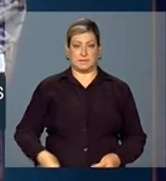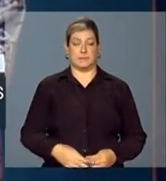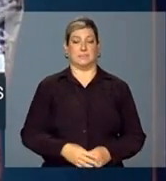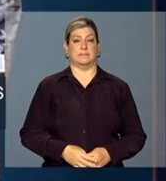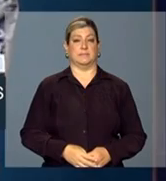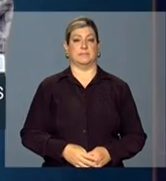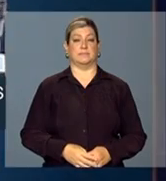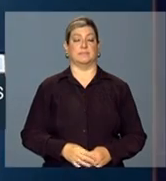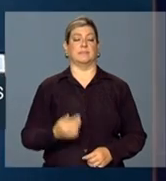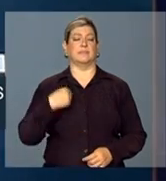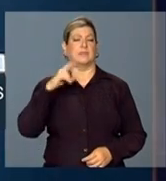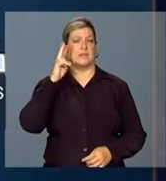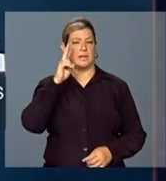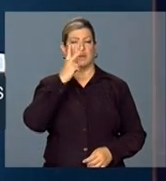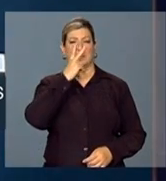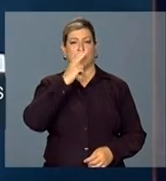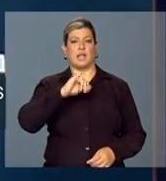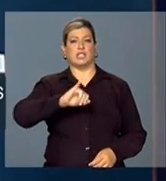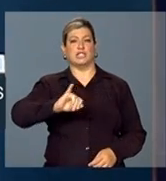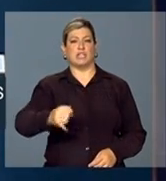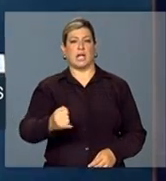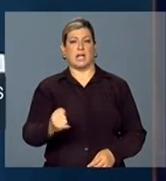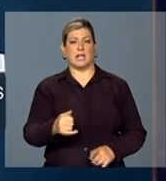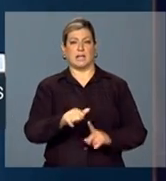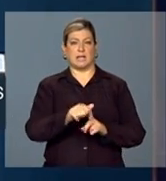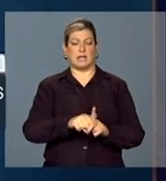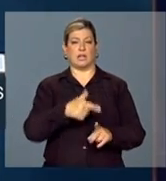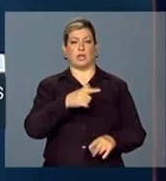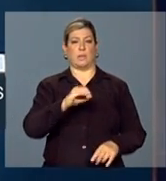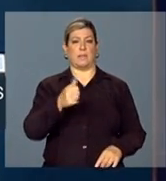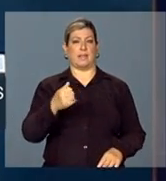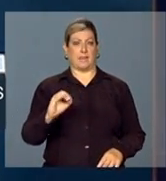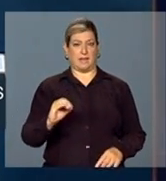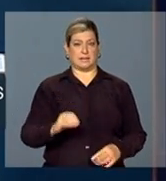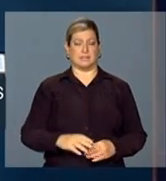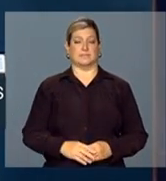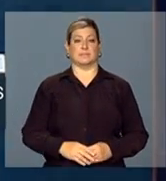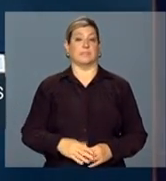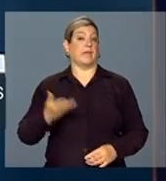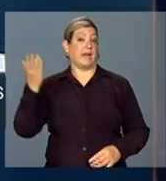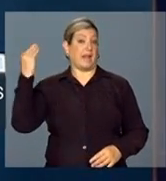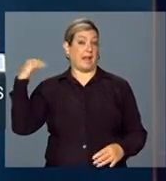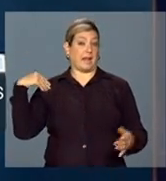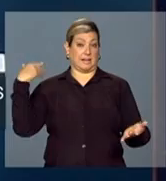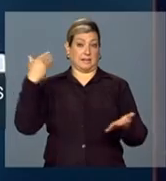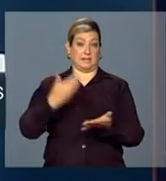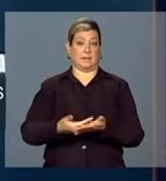Era janeiro, se eu não me engano, de 2010. De lá para cá,